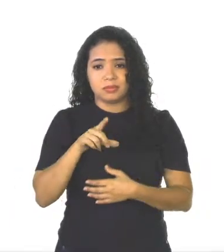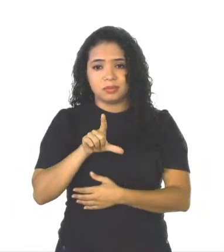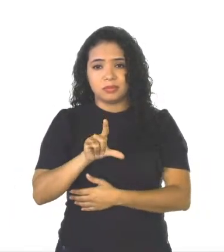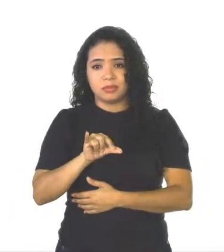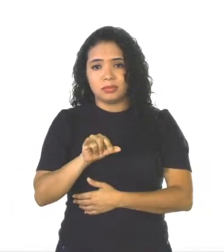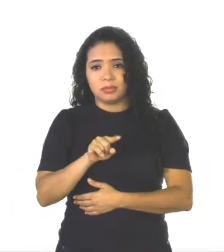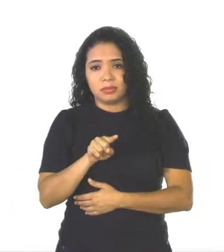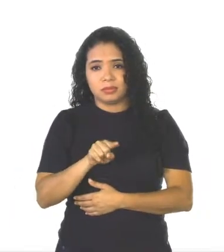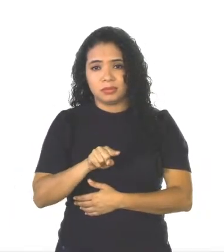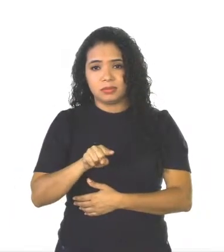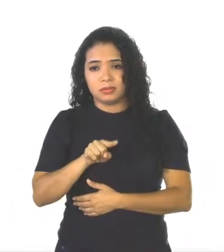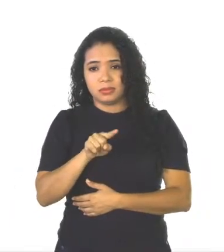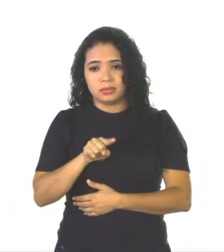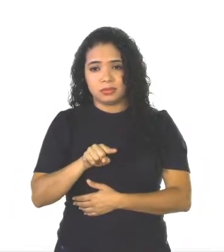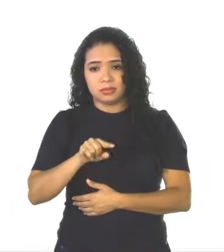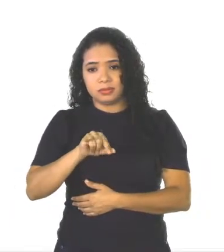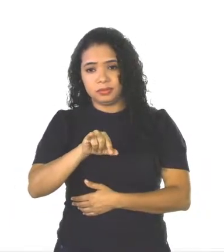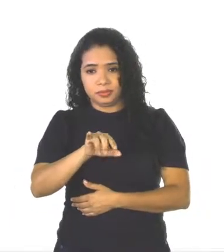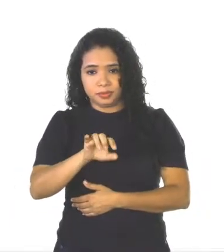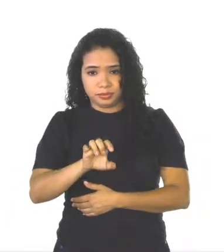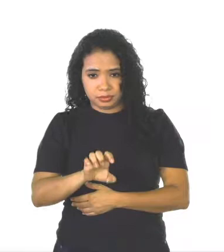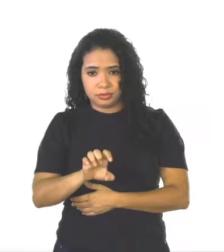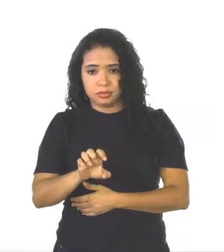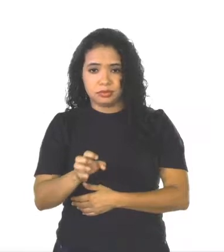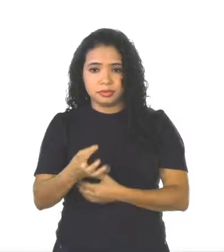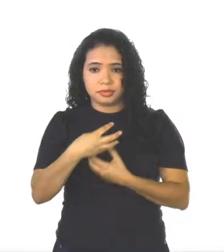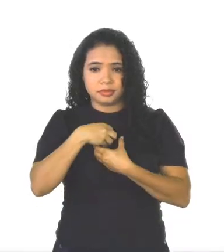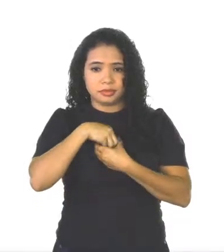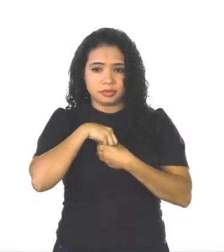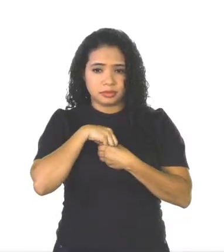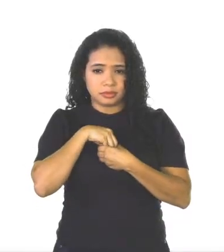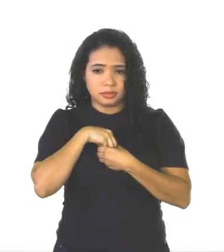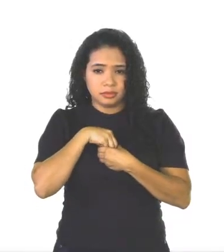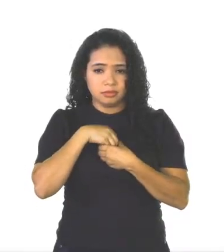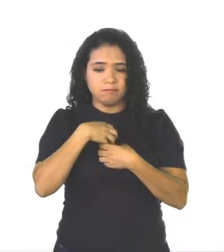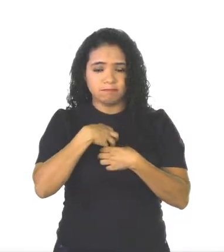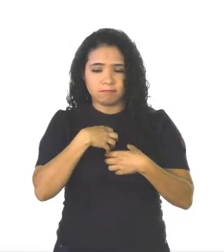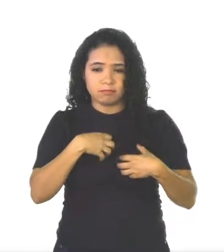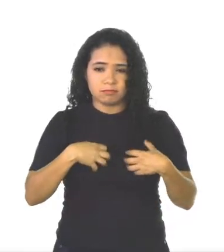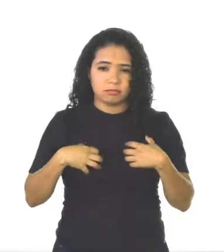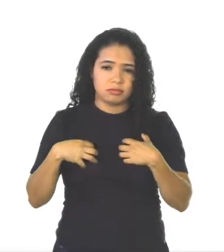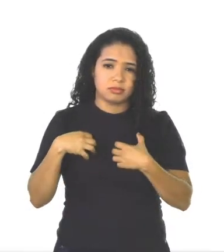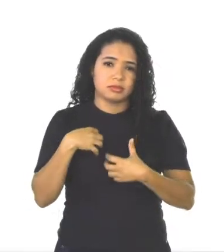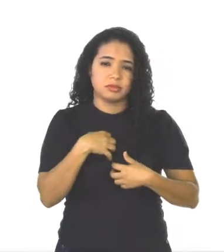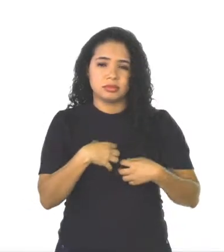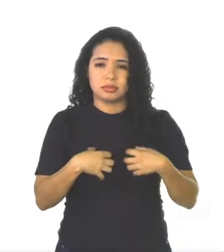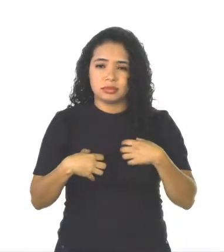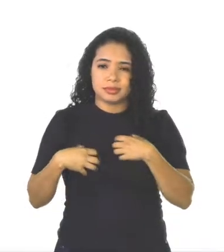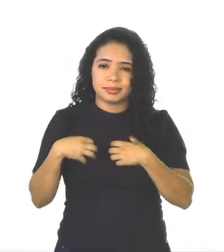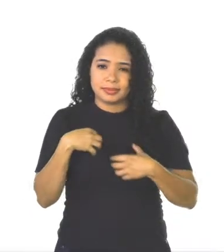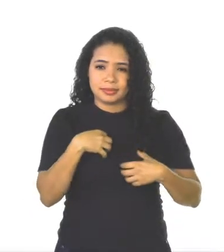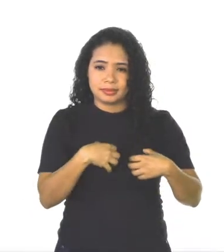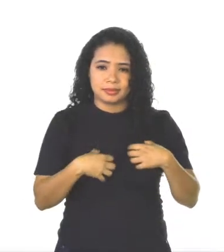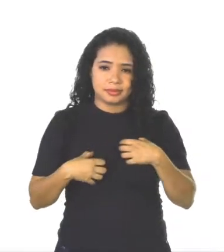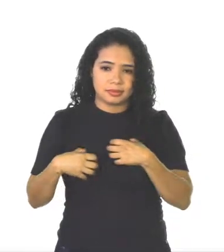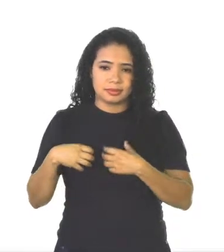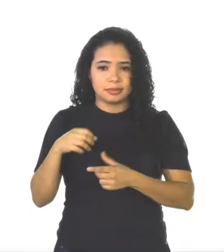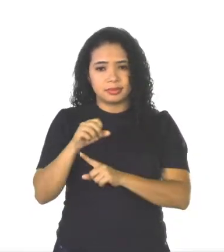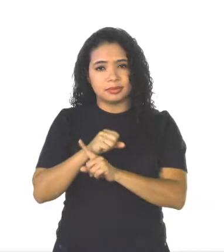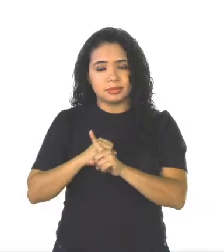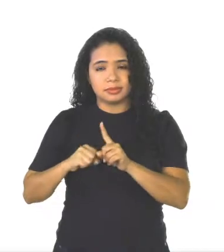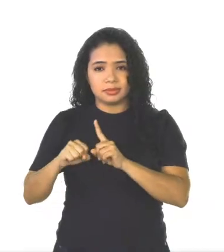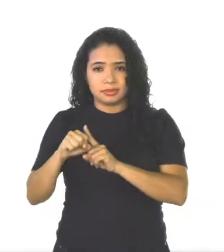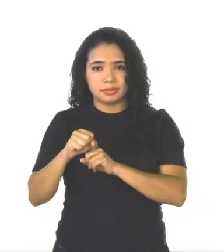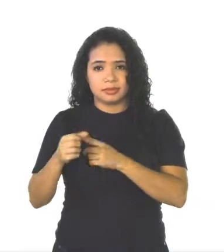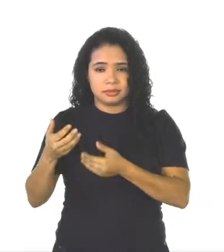é chamada pelos íntimos, carrega dentro de si inquietações com as convenções sociais de seu